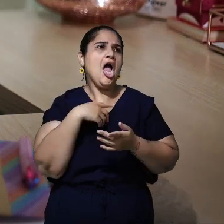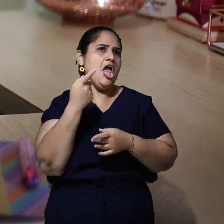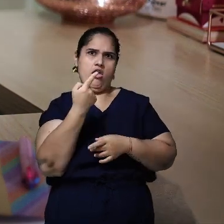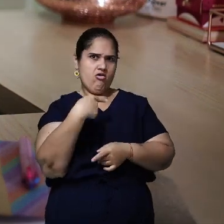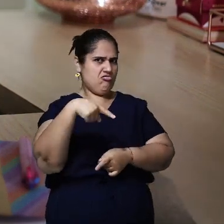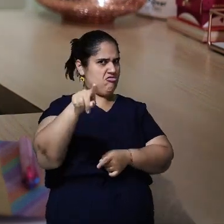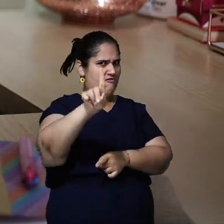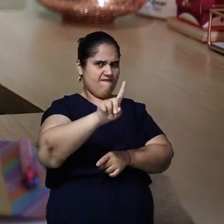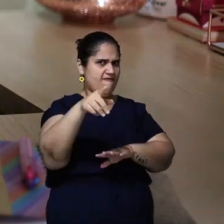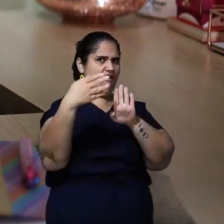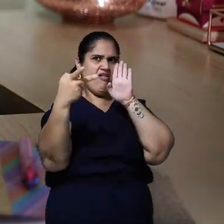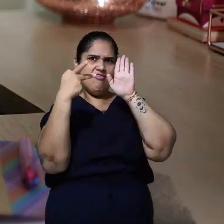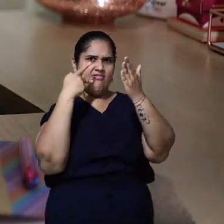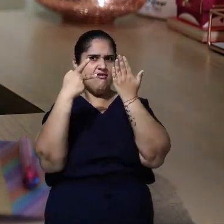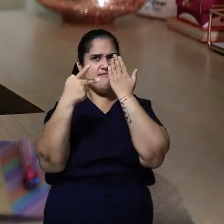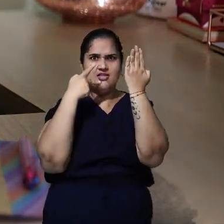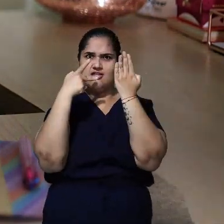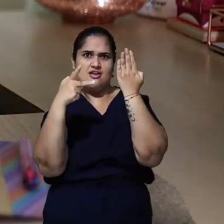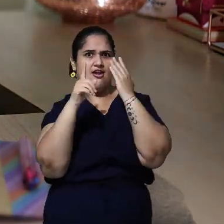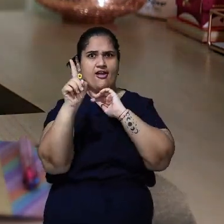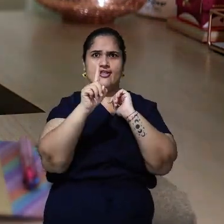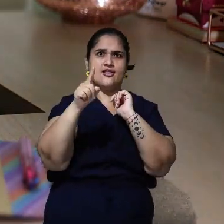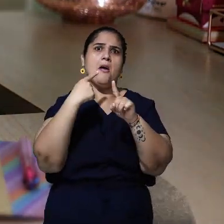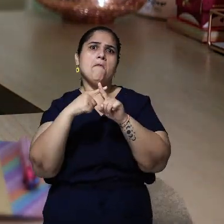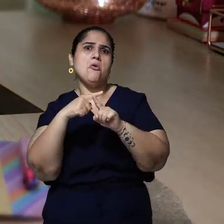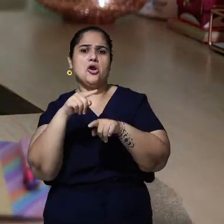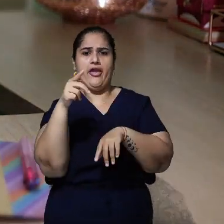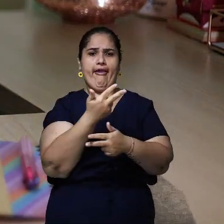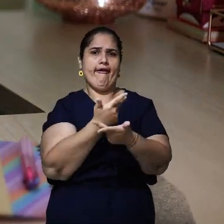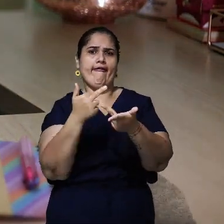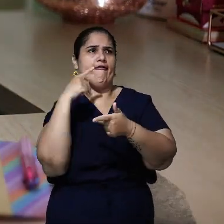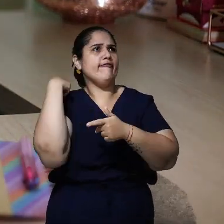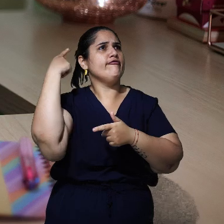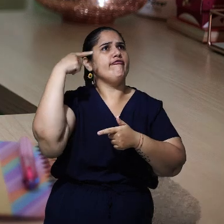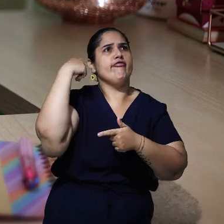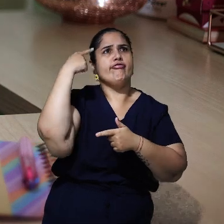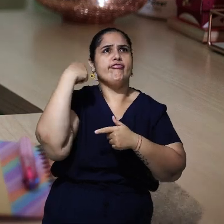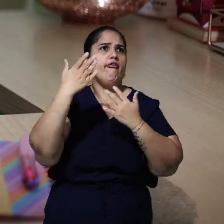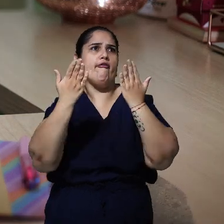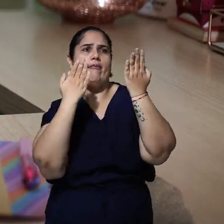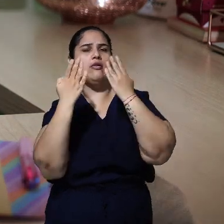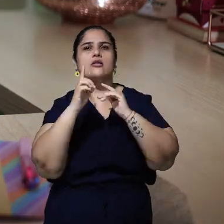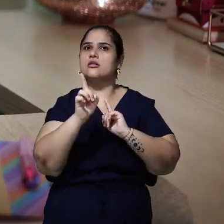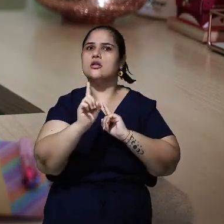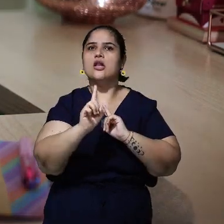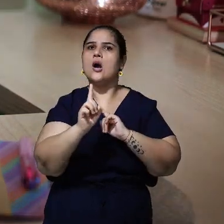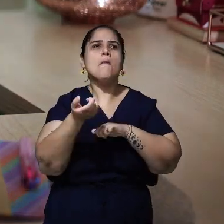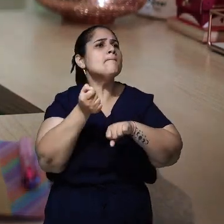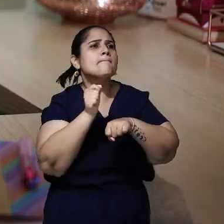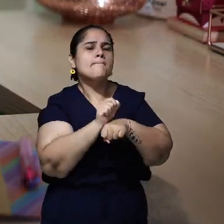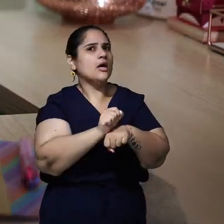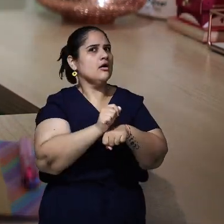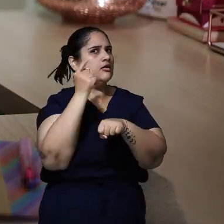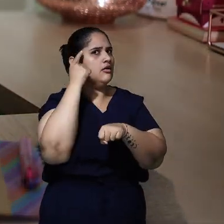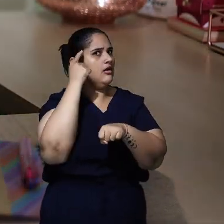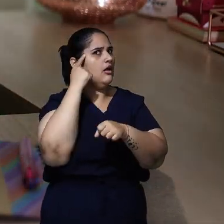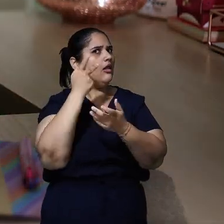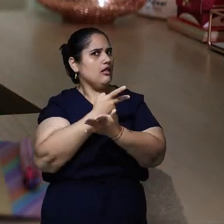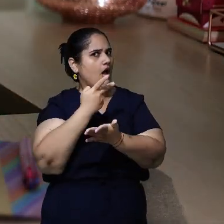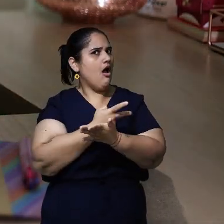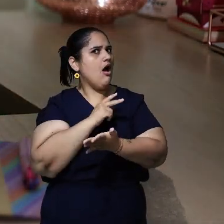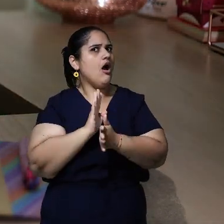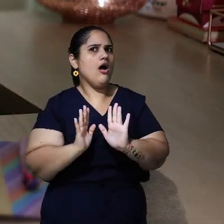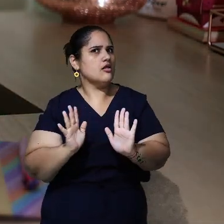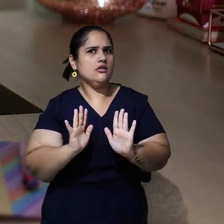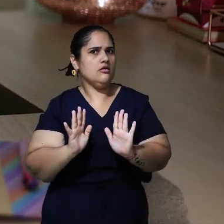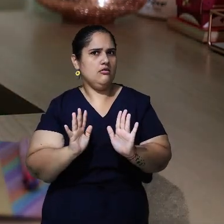não vou no psiquiatra porque é o doido que vai. Eu não vou no psicólogo porque é o doido que vai. Não, nós precisamos parar com esse pensamento, porque uma das